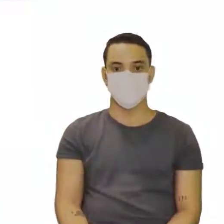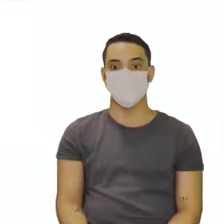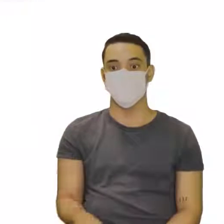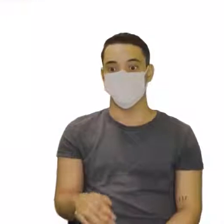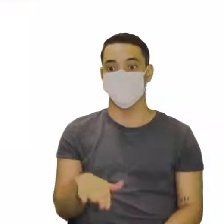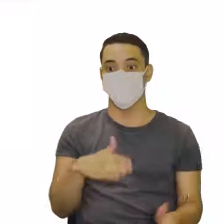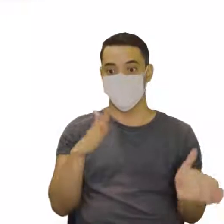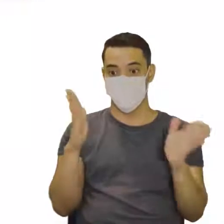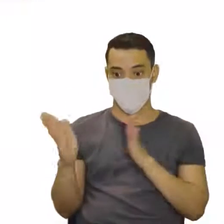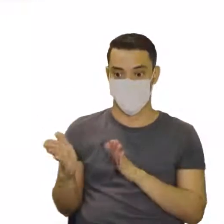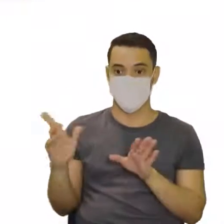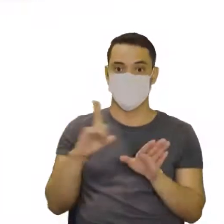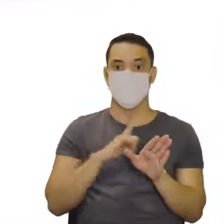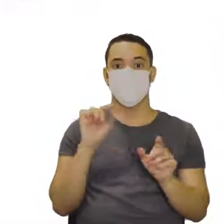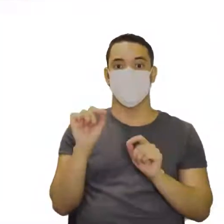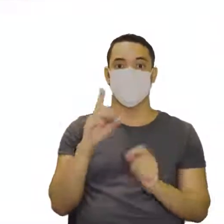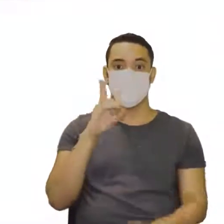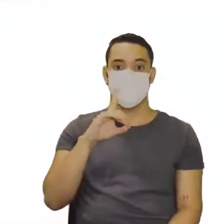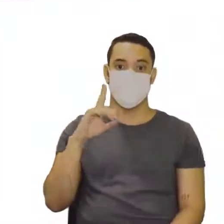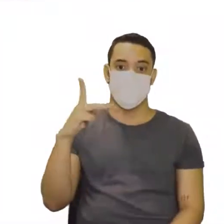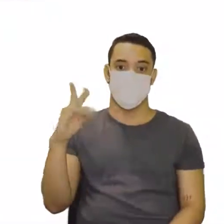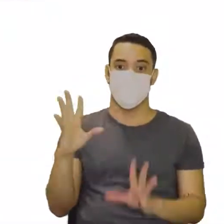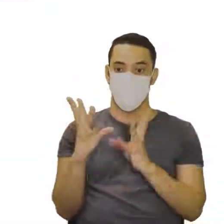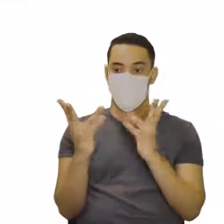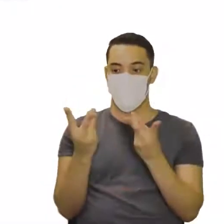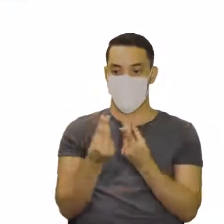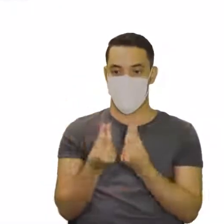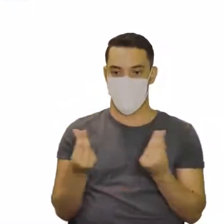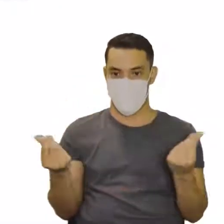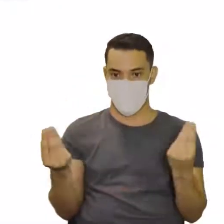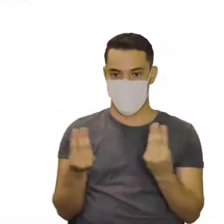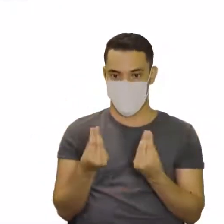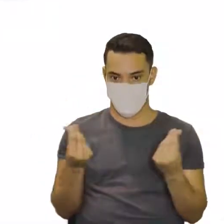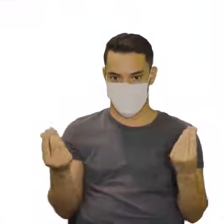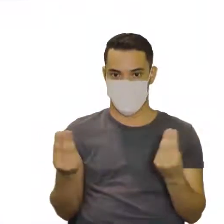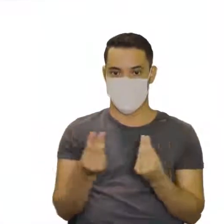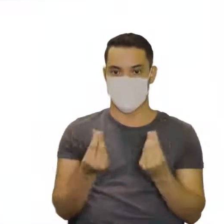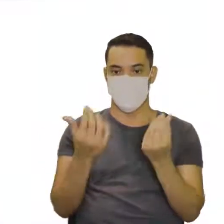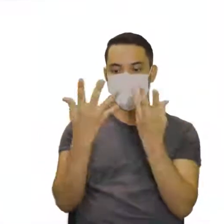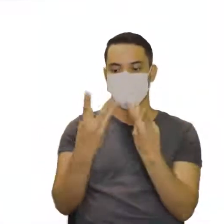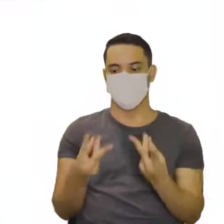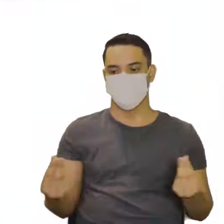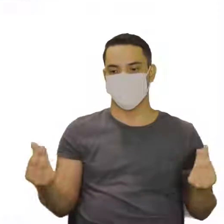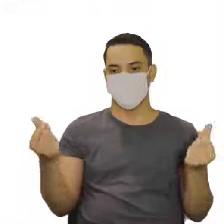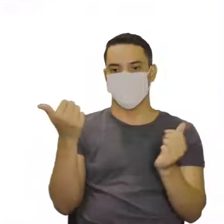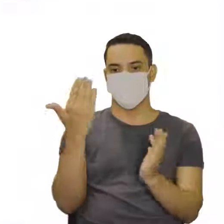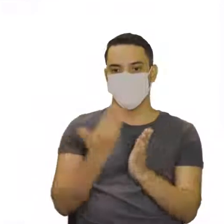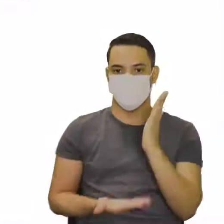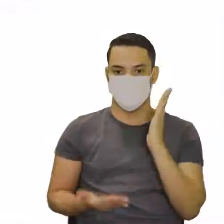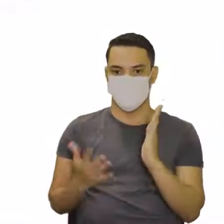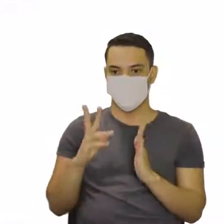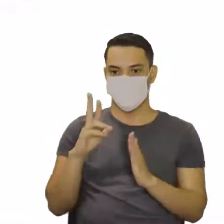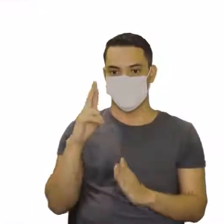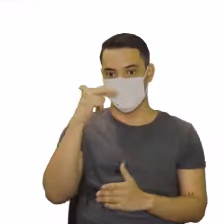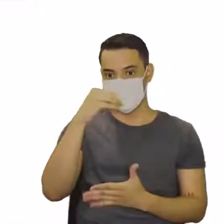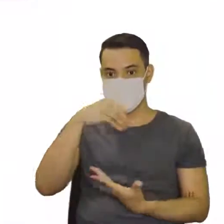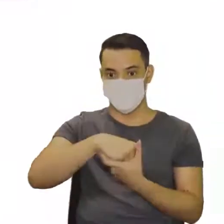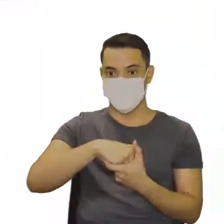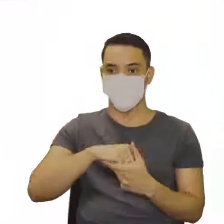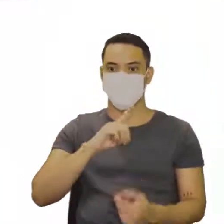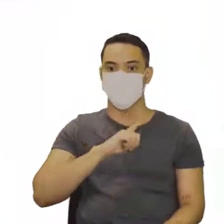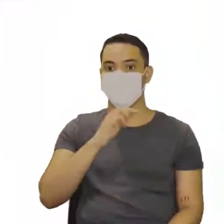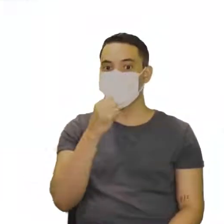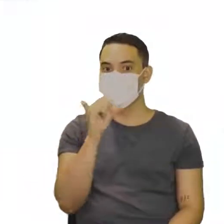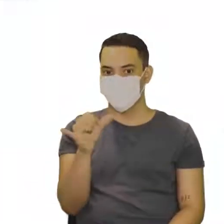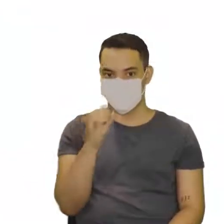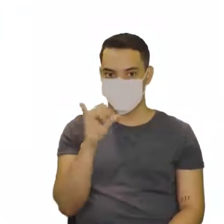lado aqui seria a DDP dissipada pela resistência. É aquela parte que eu vou ter a energia térmica,